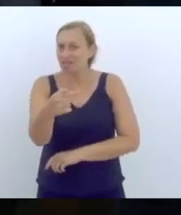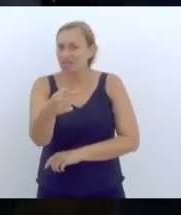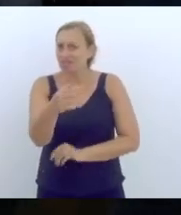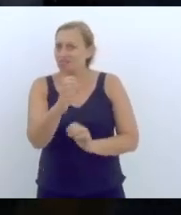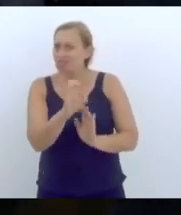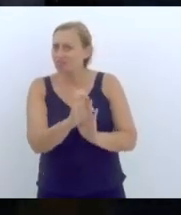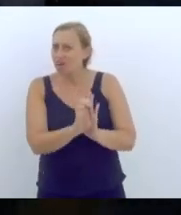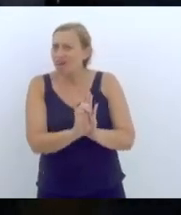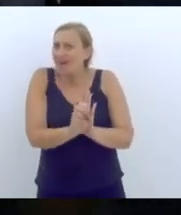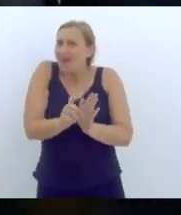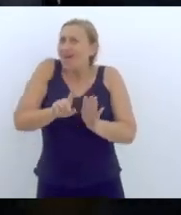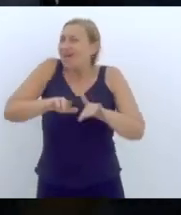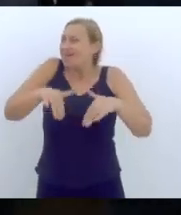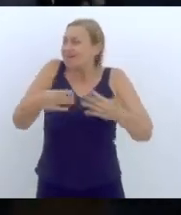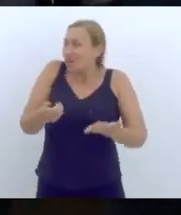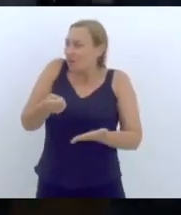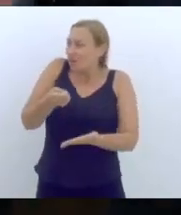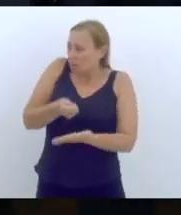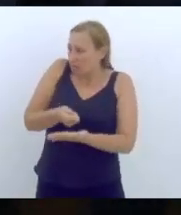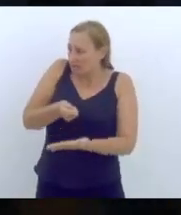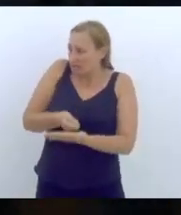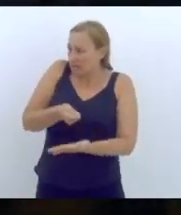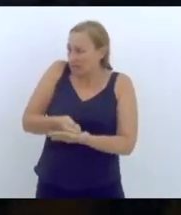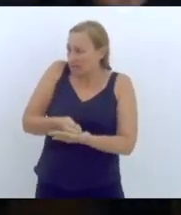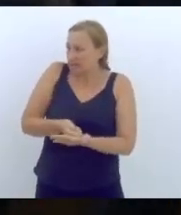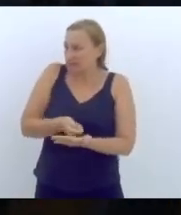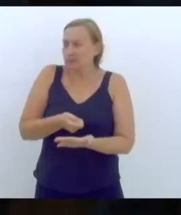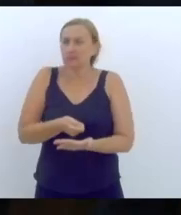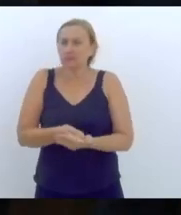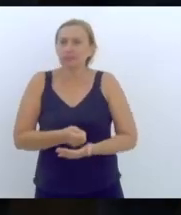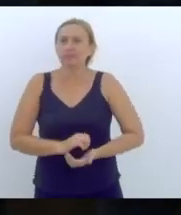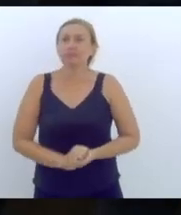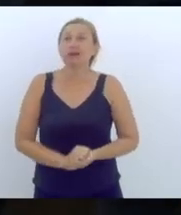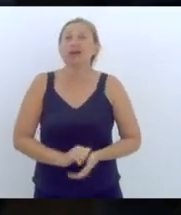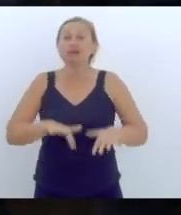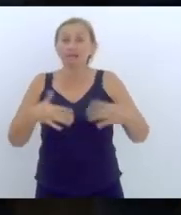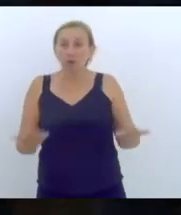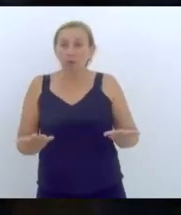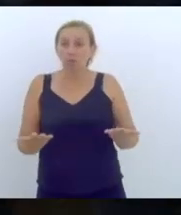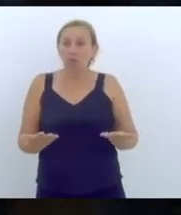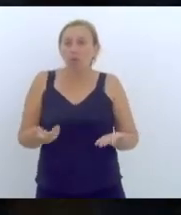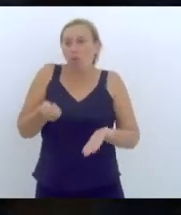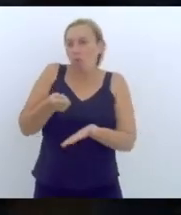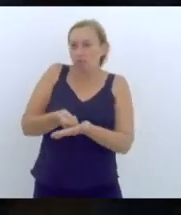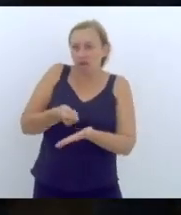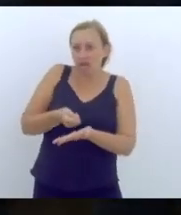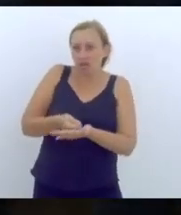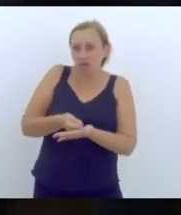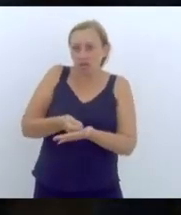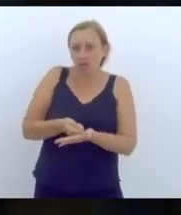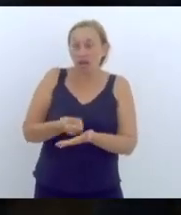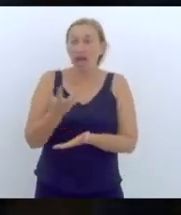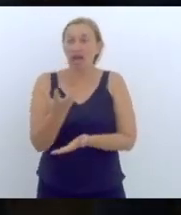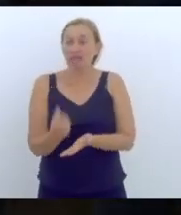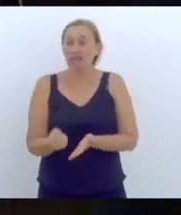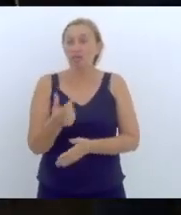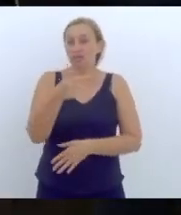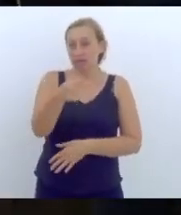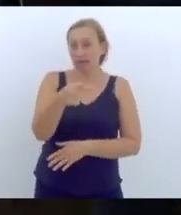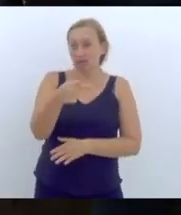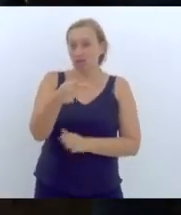Então, obrigatoriamente, deputado Carlos Mink, o projeto recebeu 7